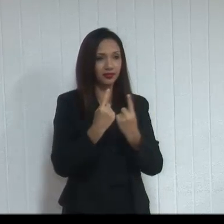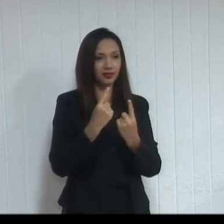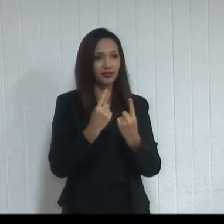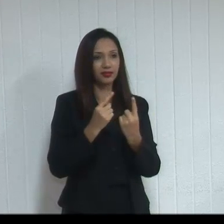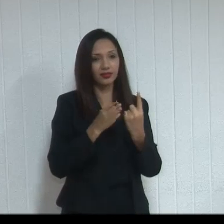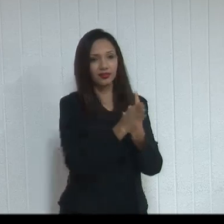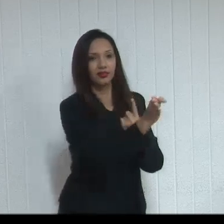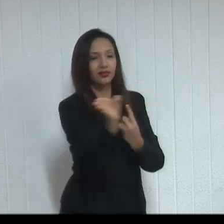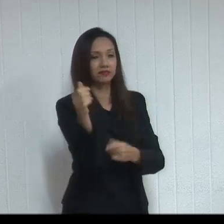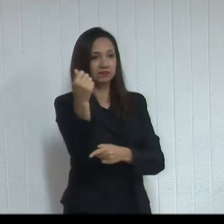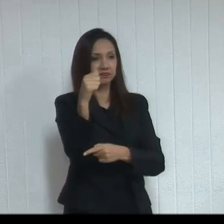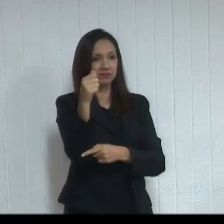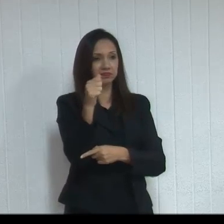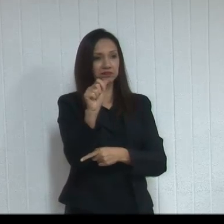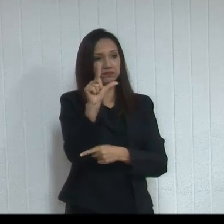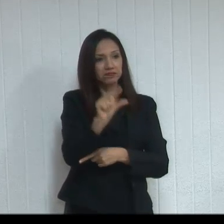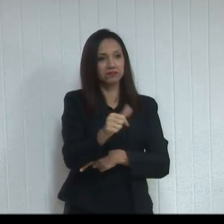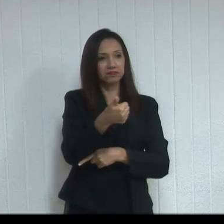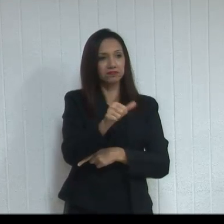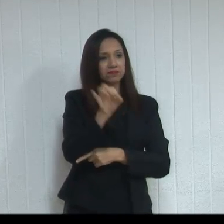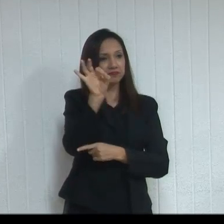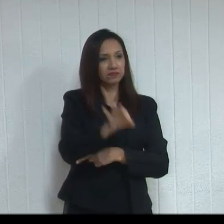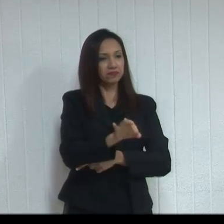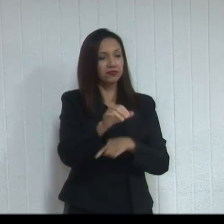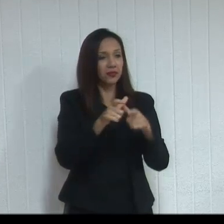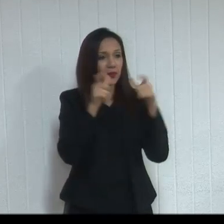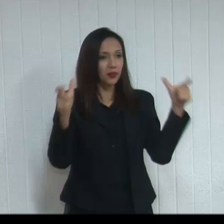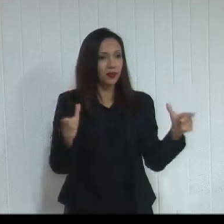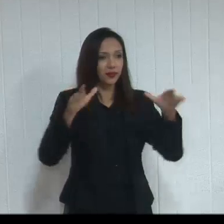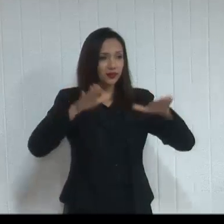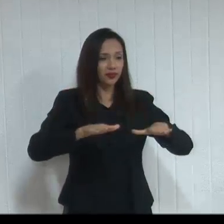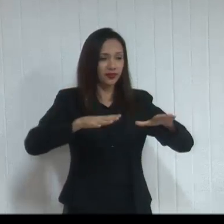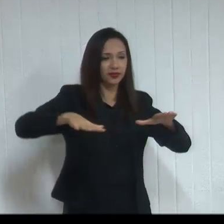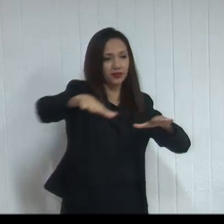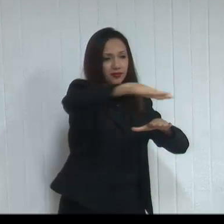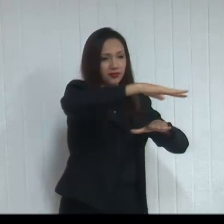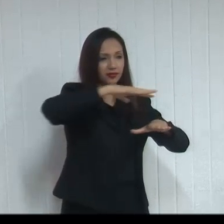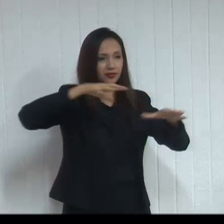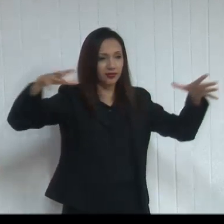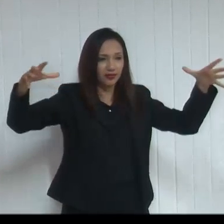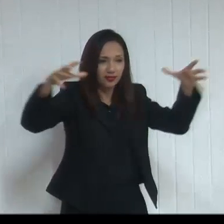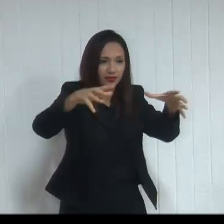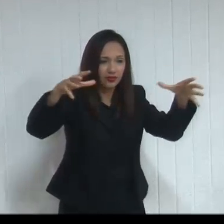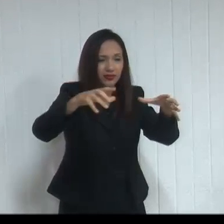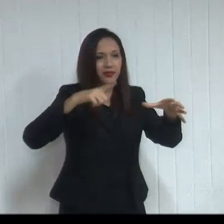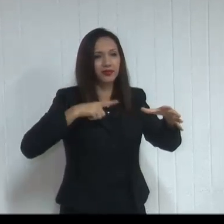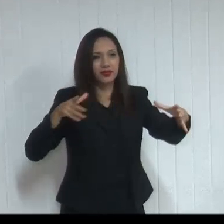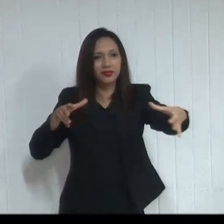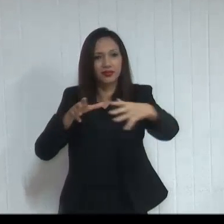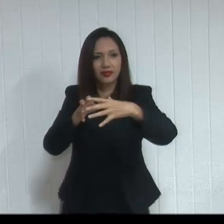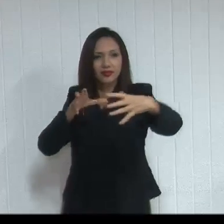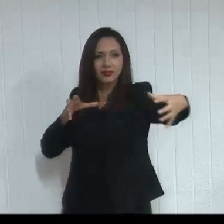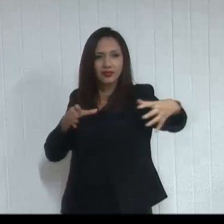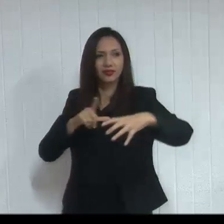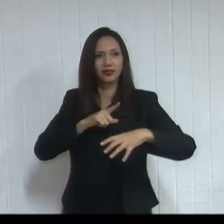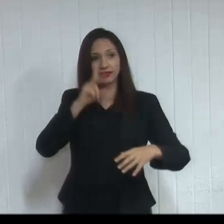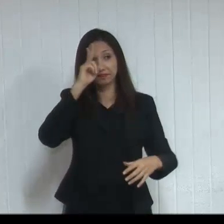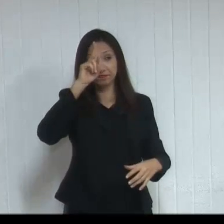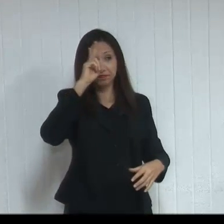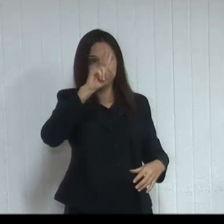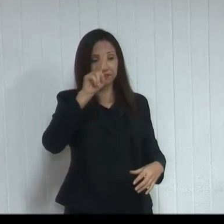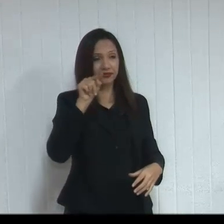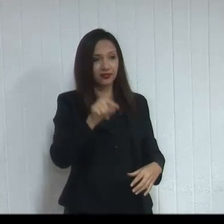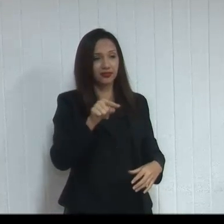Anhanguera, é menos de 10%. A maioria do fluxo, ele fica ali concentrado nessa região. Não é? Para quem lembra ali,